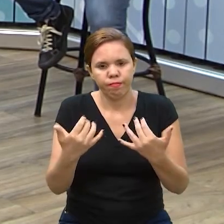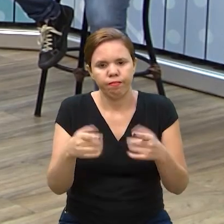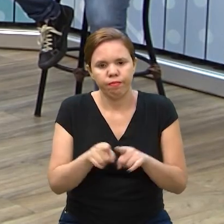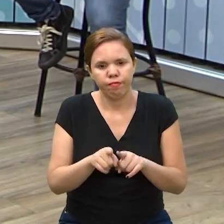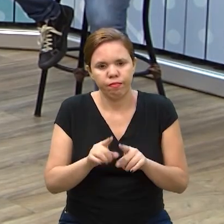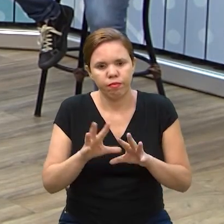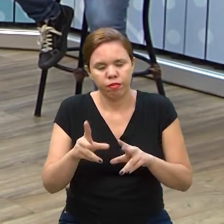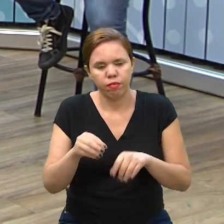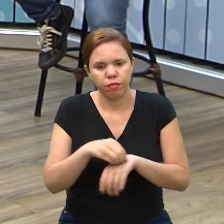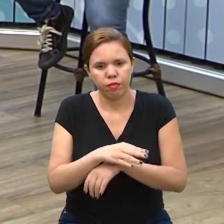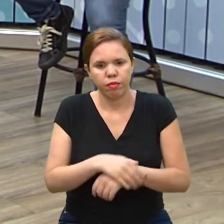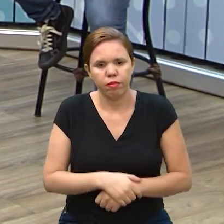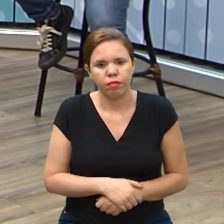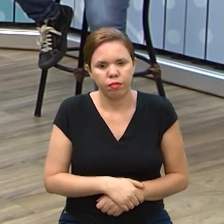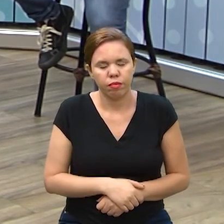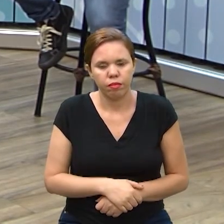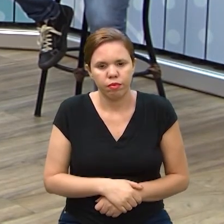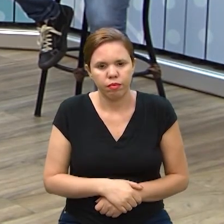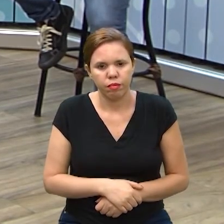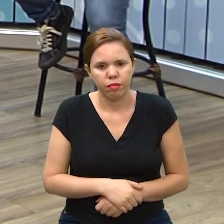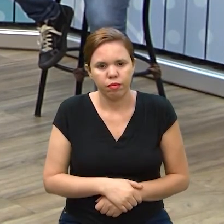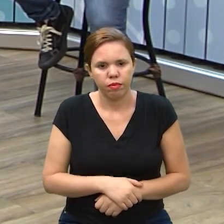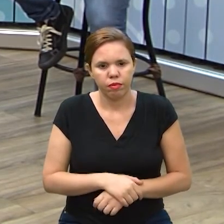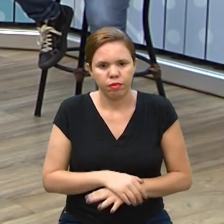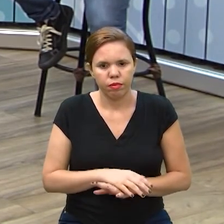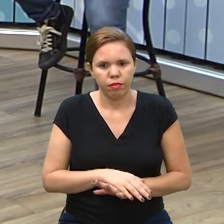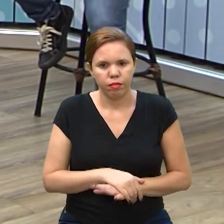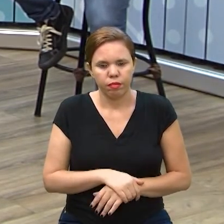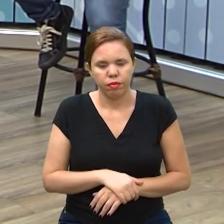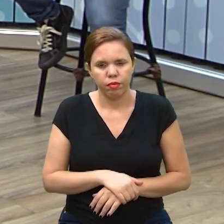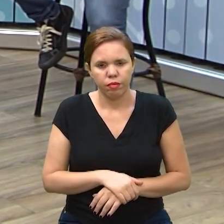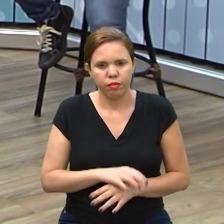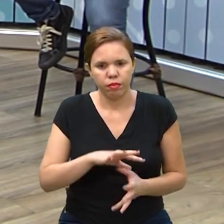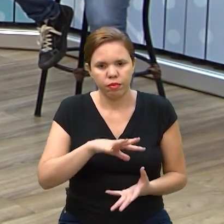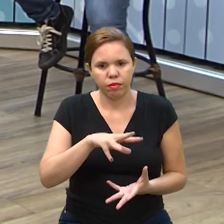de casa peguem todas essas dicas. Show. Valeu, viu? Obrigado.